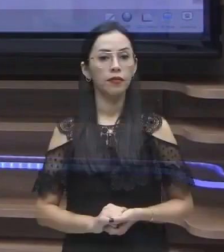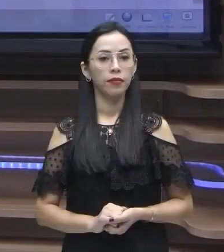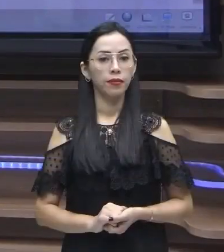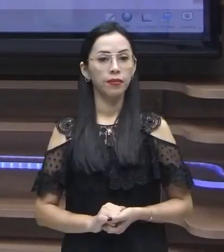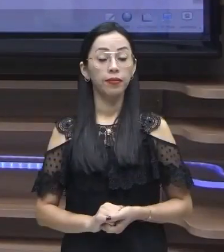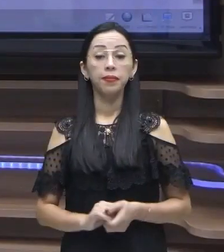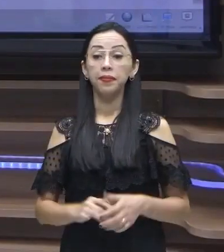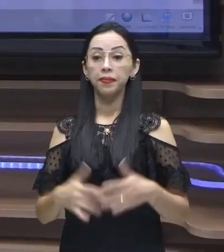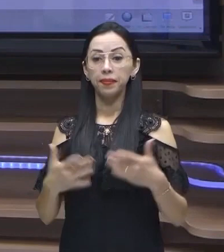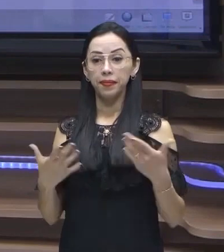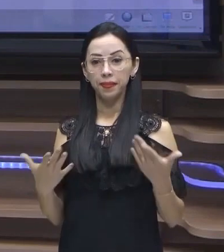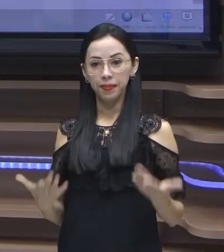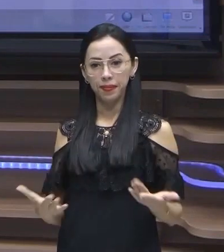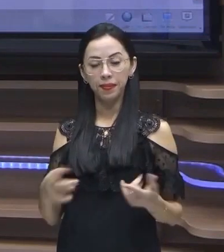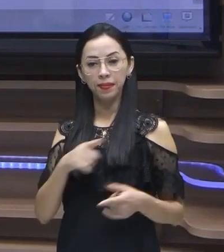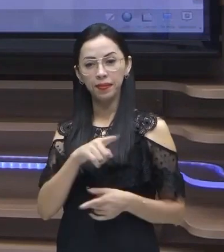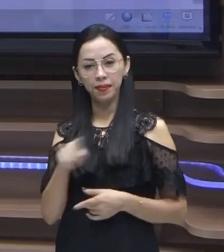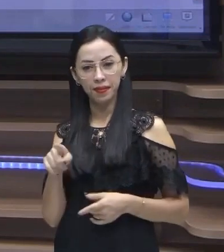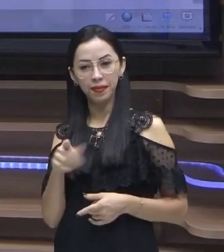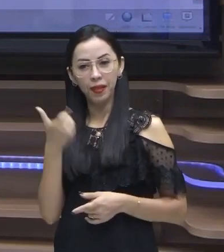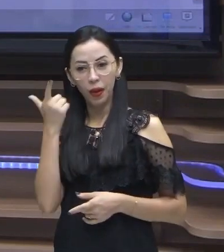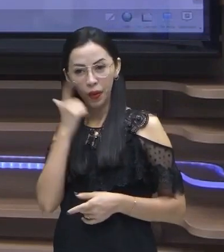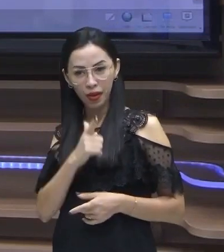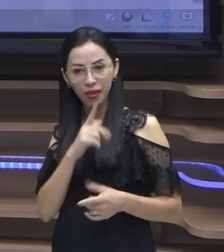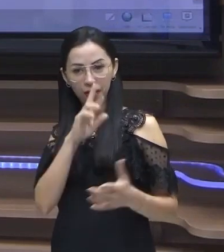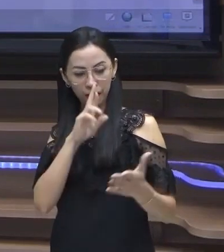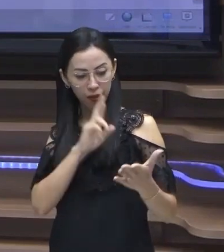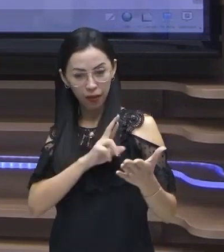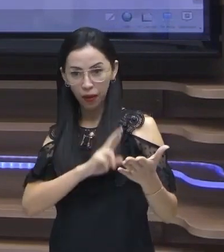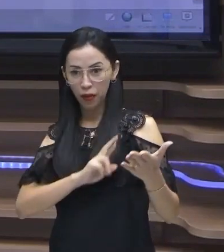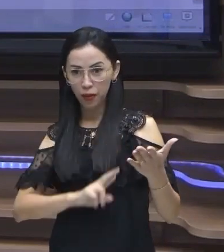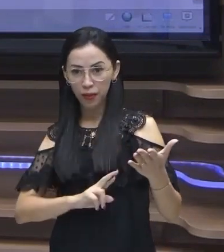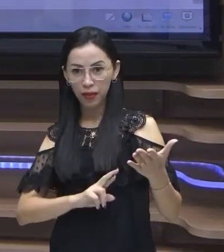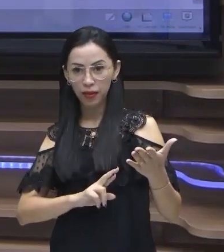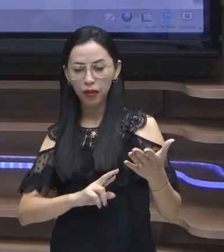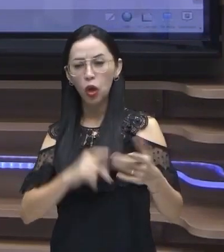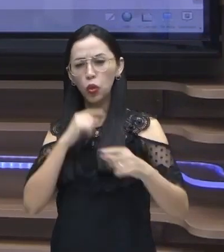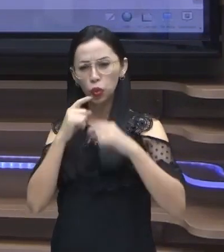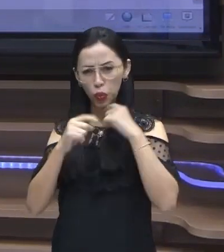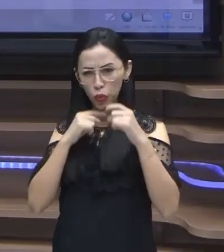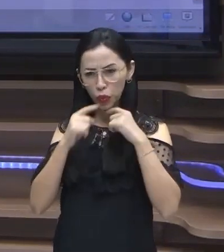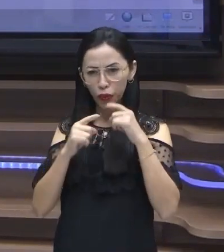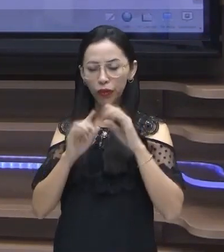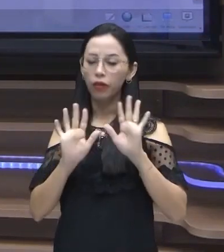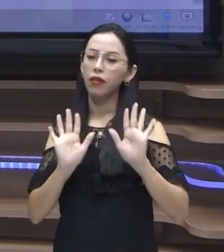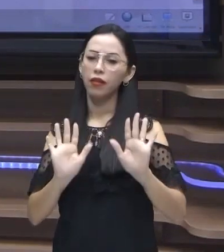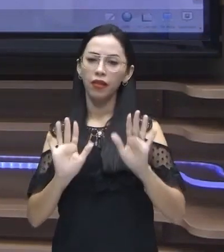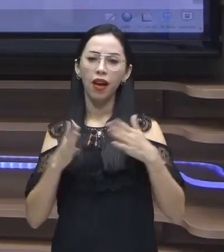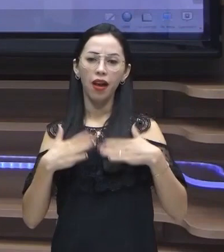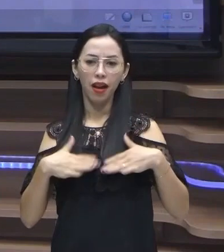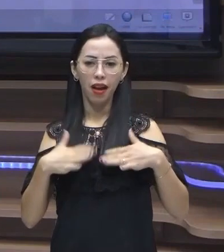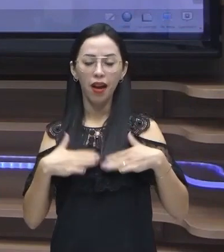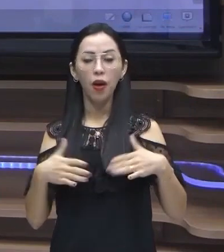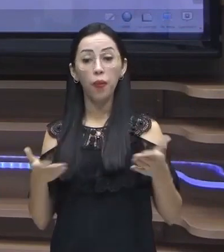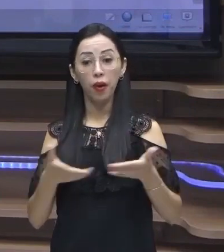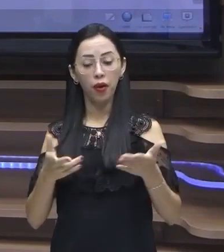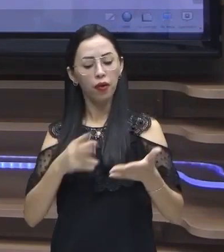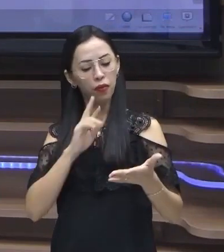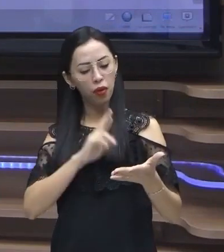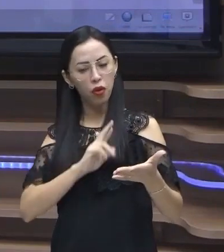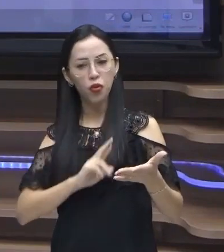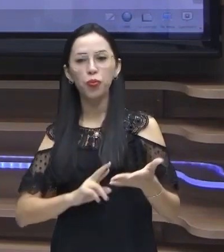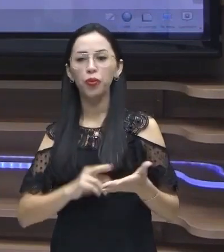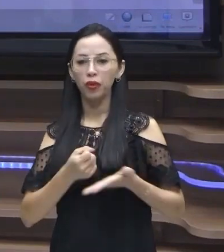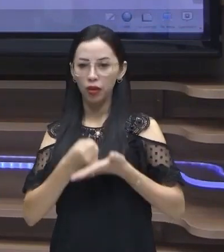Então, meu querido aluno, conseguiu resolver o nosso exercitando? Não? Ficou com dúvida? Tudo bem, a gente vai resolver tudo agora e vai tirar todas as dúvidas,